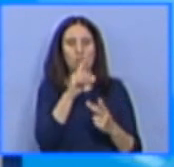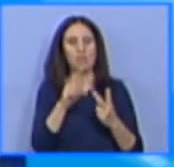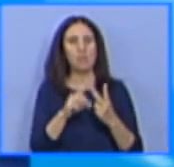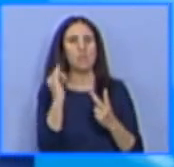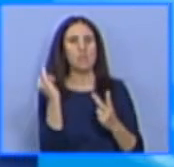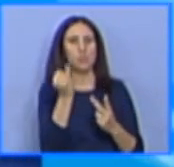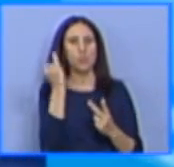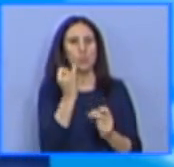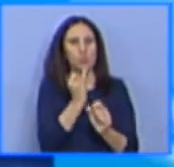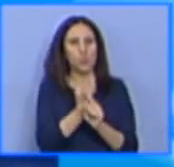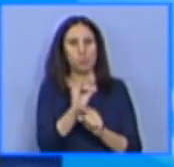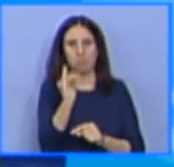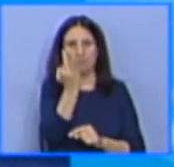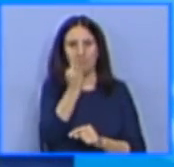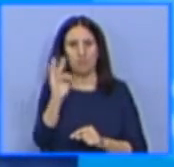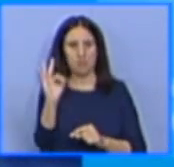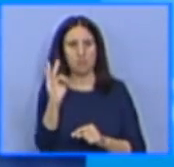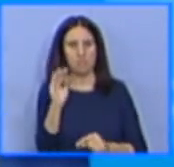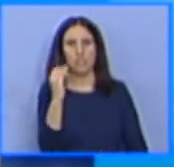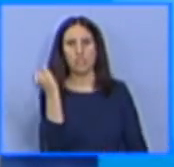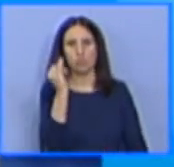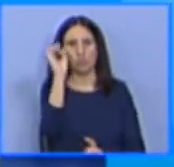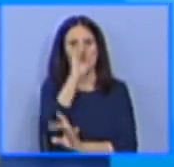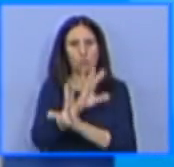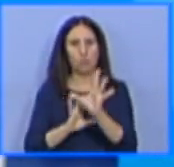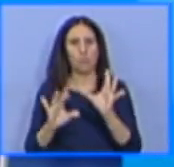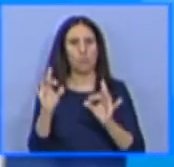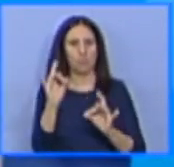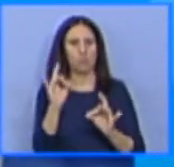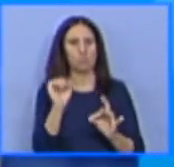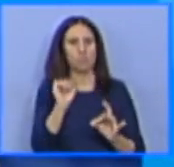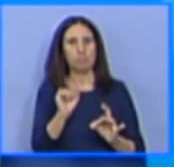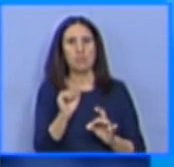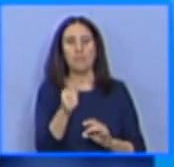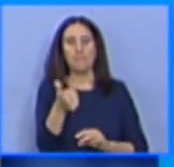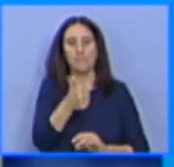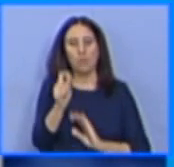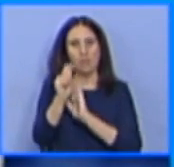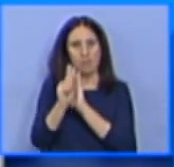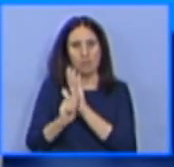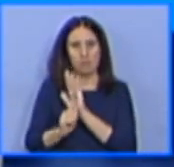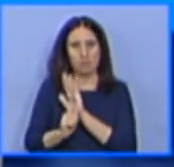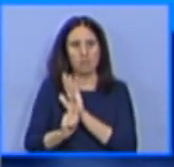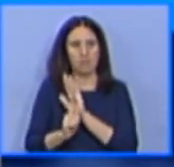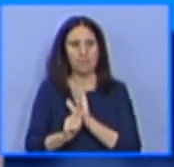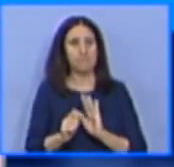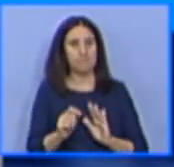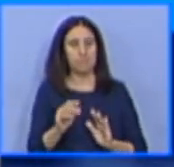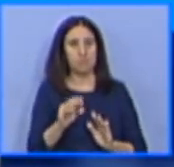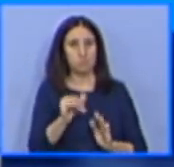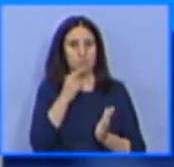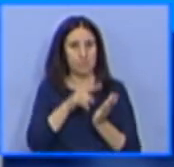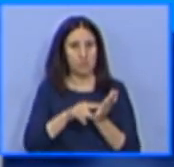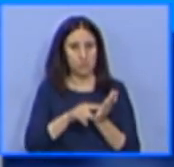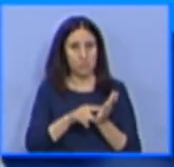instituição na França, portanto, o Instituto Europeu de Bioética na Bélgica